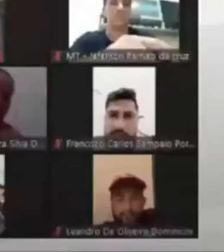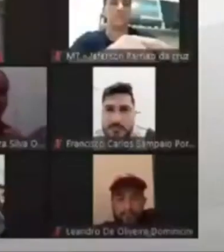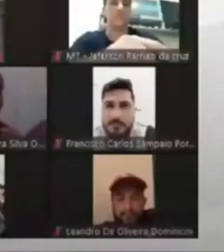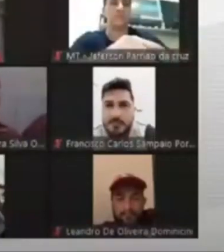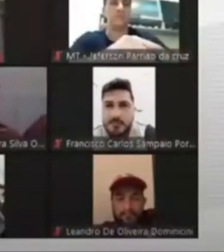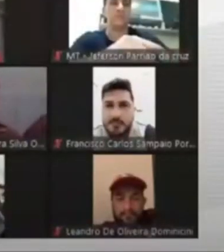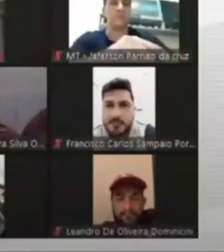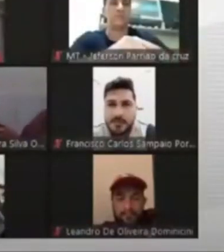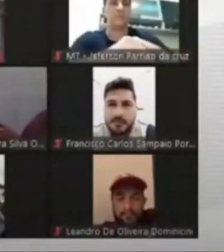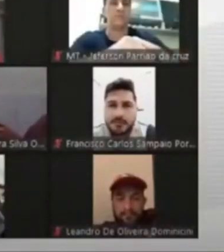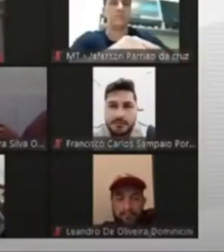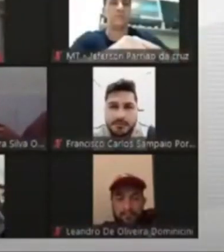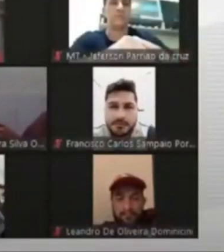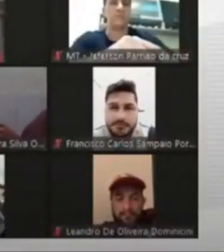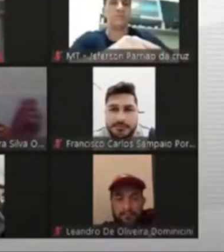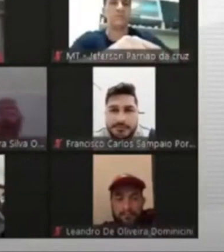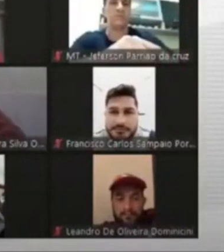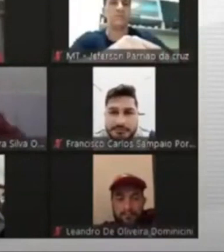jogar, nós vamos